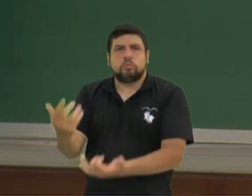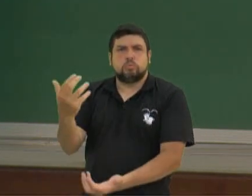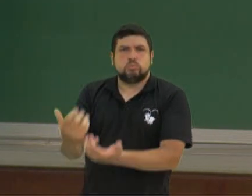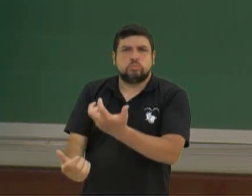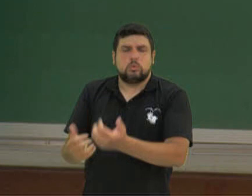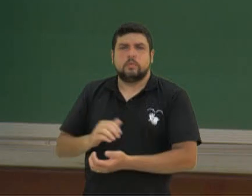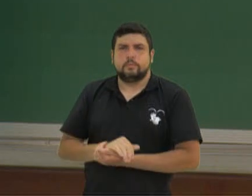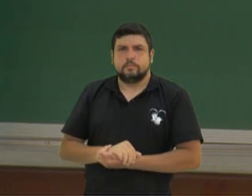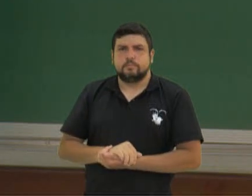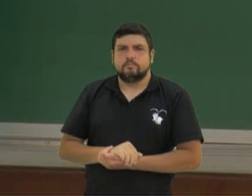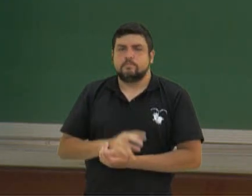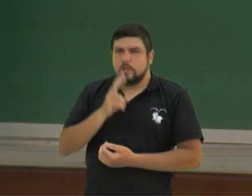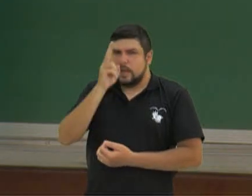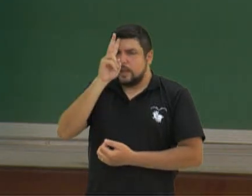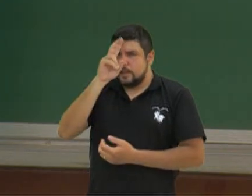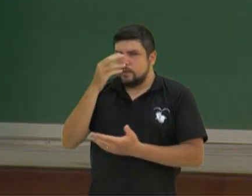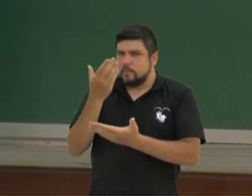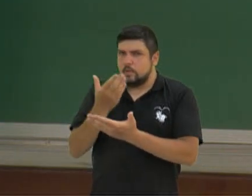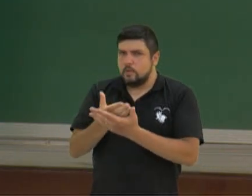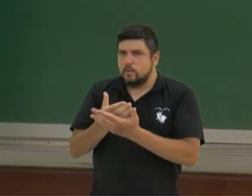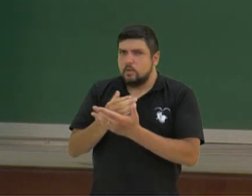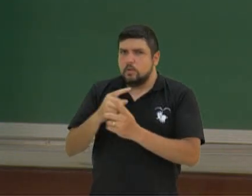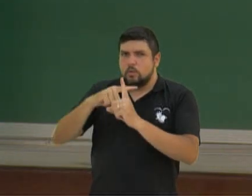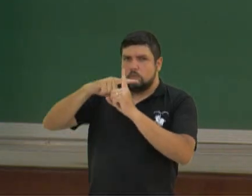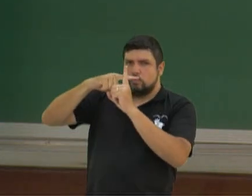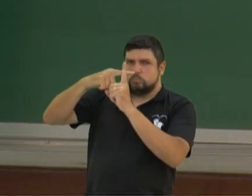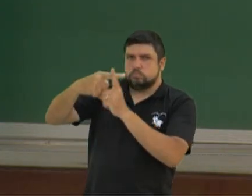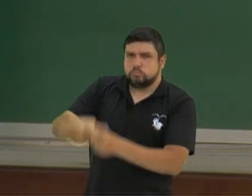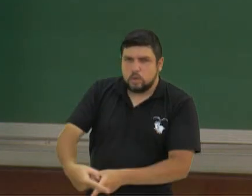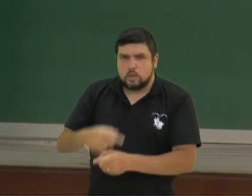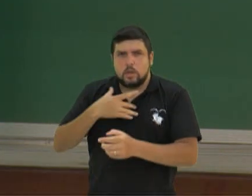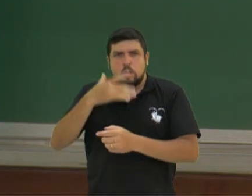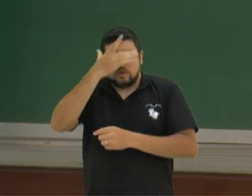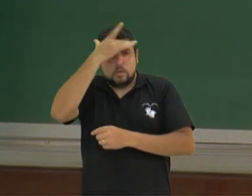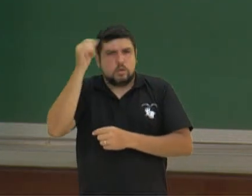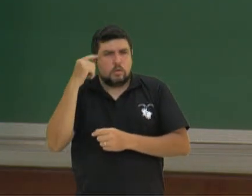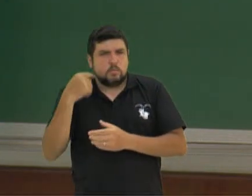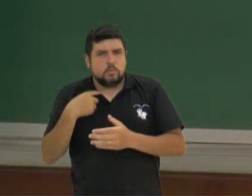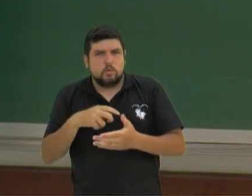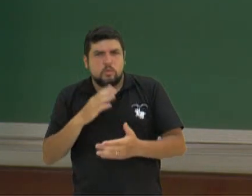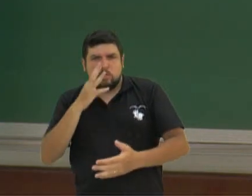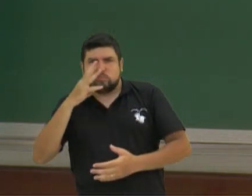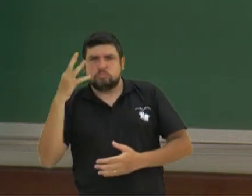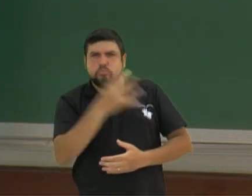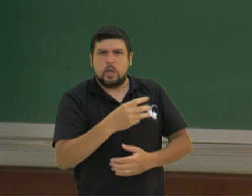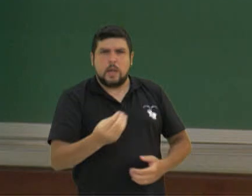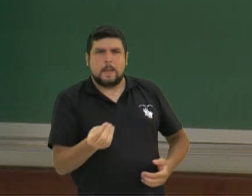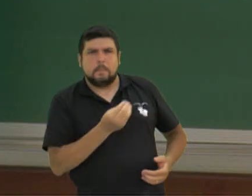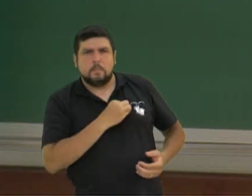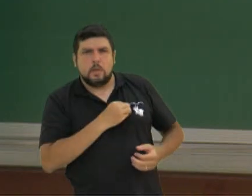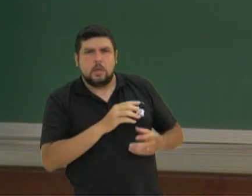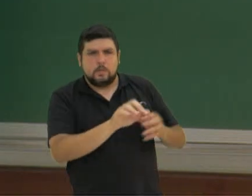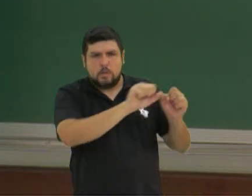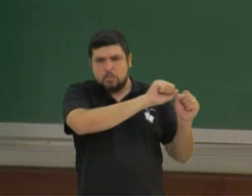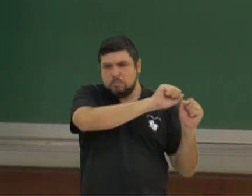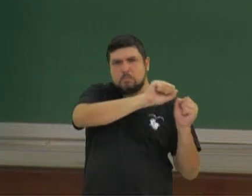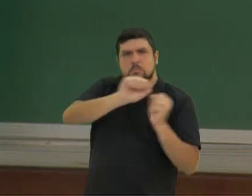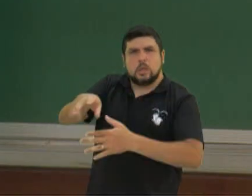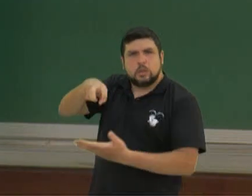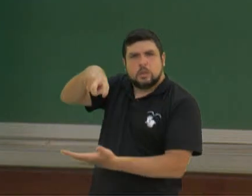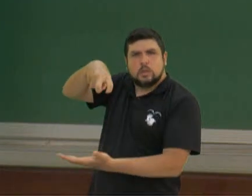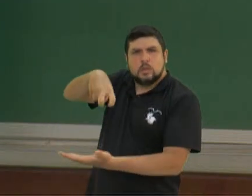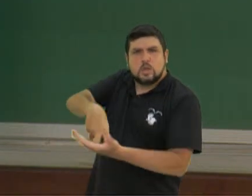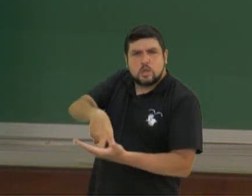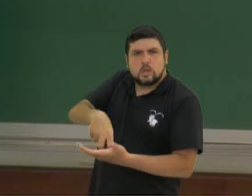lembram que a gente já estudou sobre a Inquisição, onde as pessoas eram acusadas por pecados e daí, nesse julgamento,